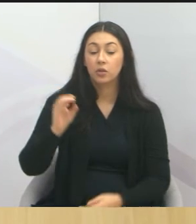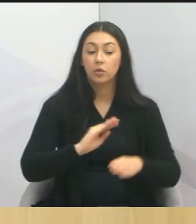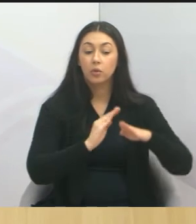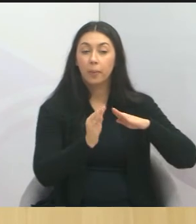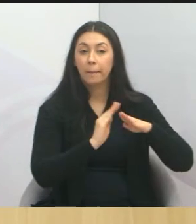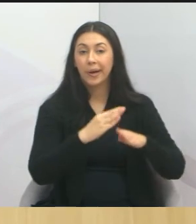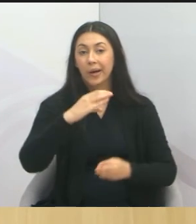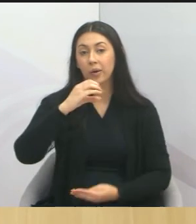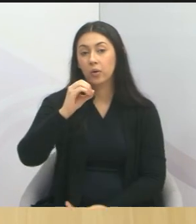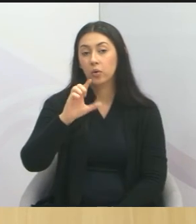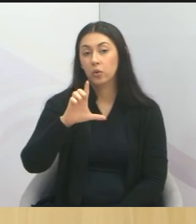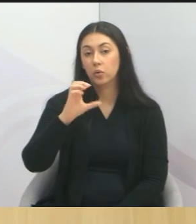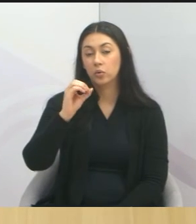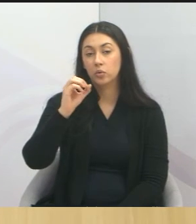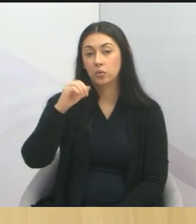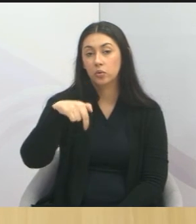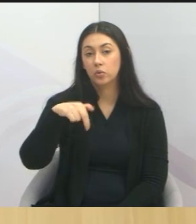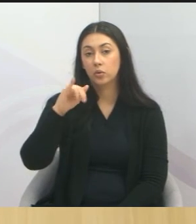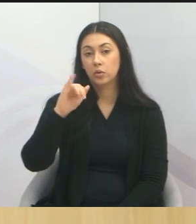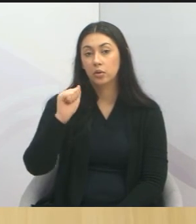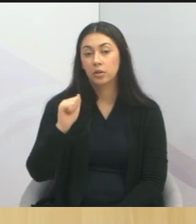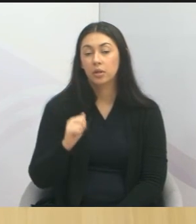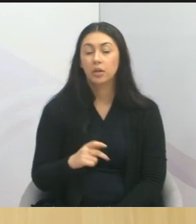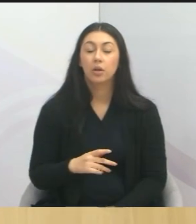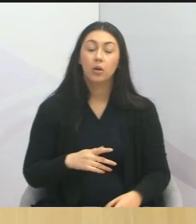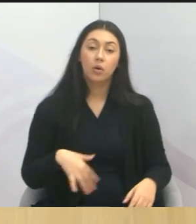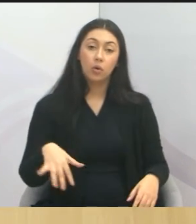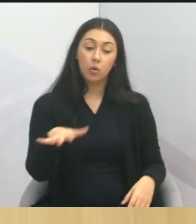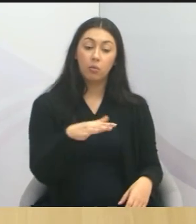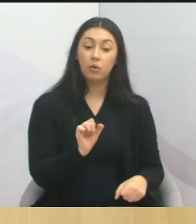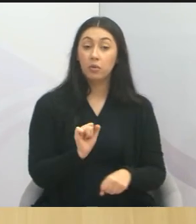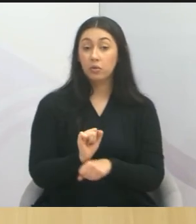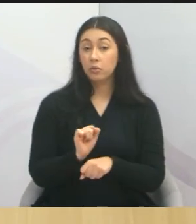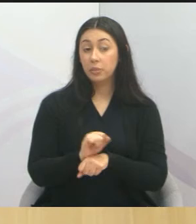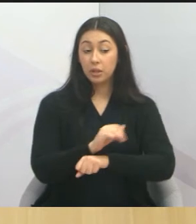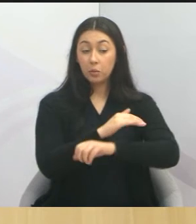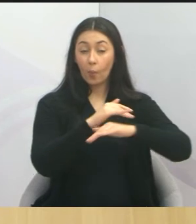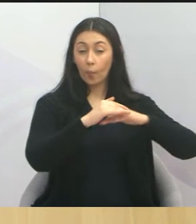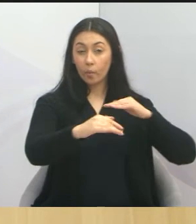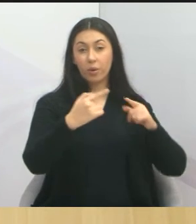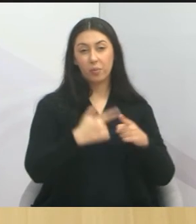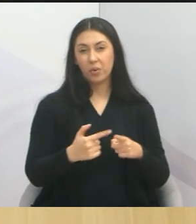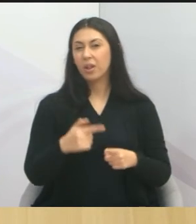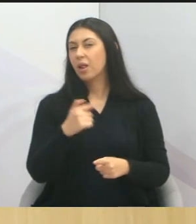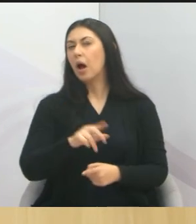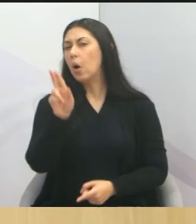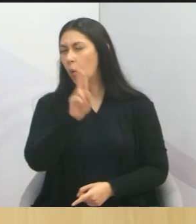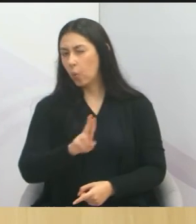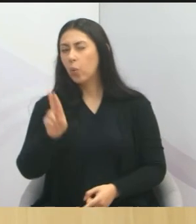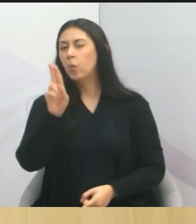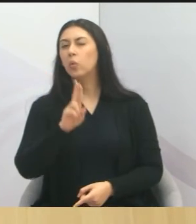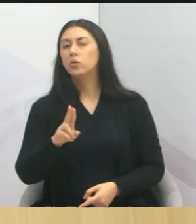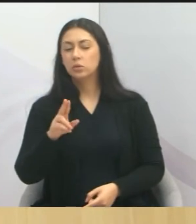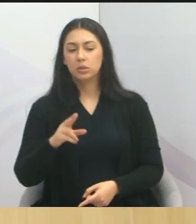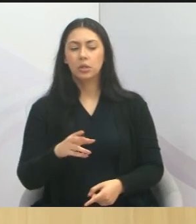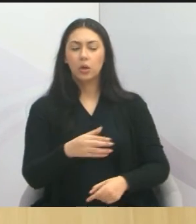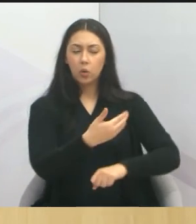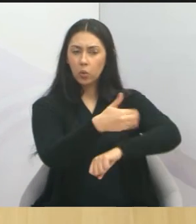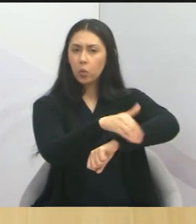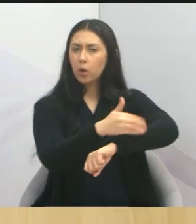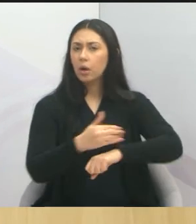esperar por essa para alimentação já que se trata de uma estrada de grande utilização importância de